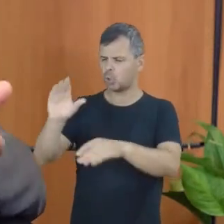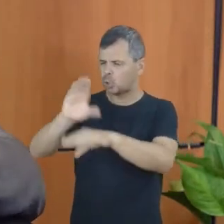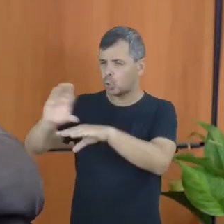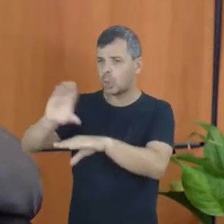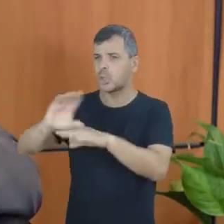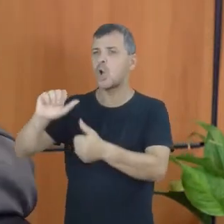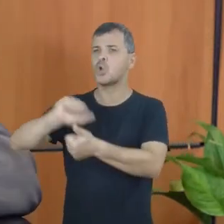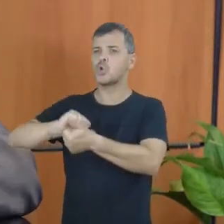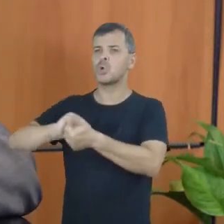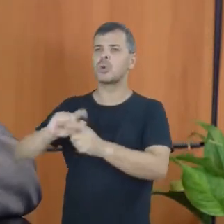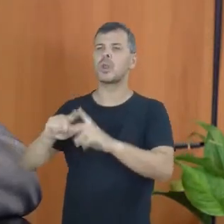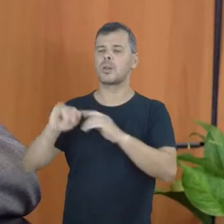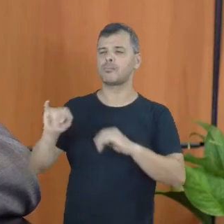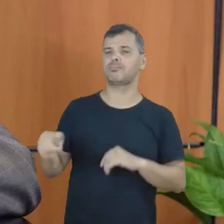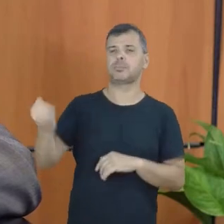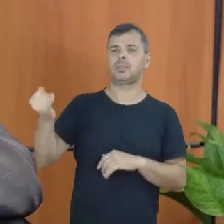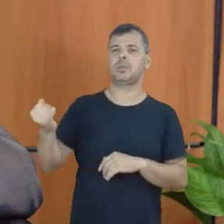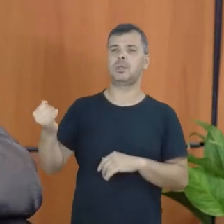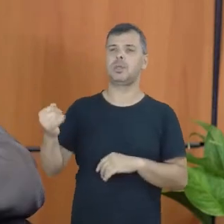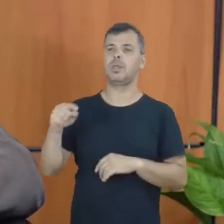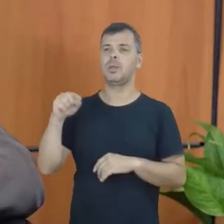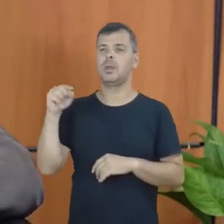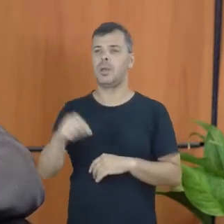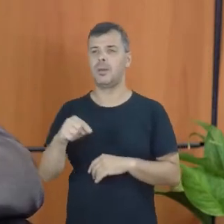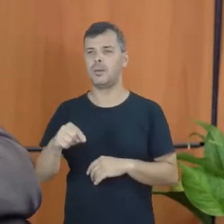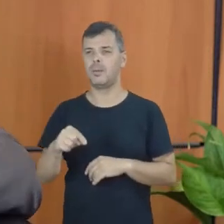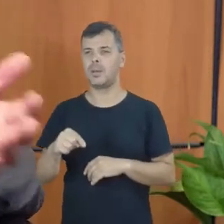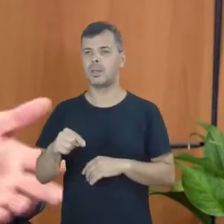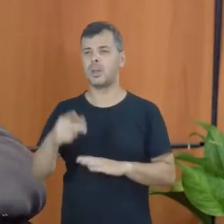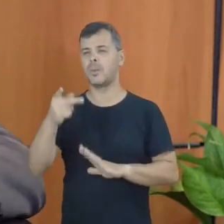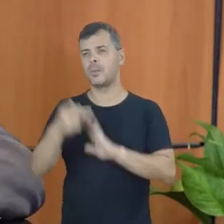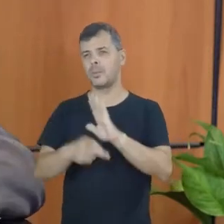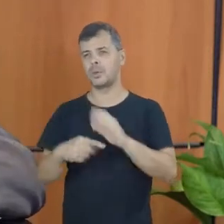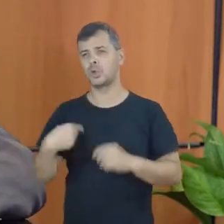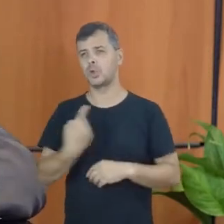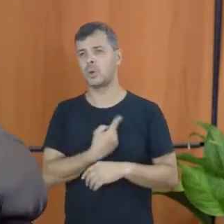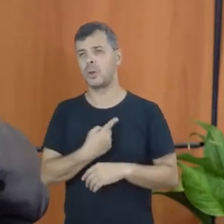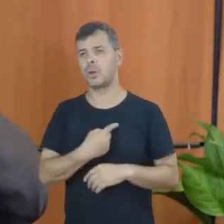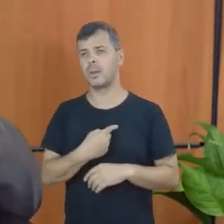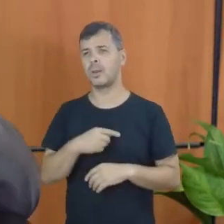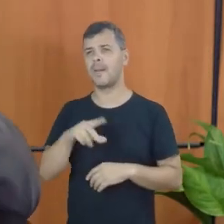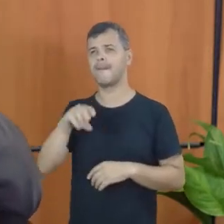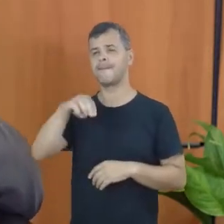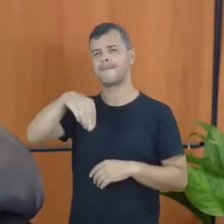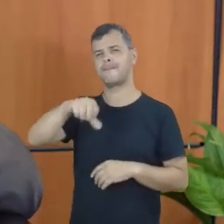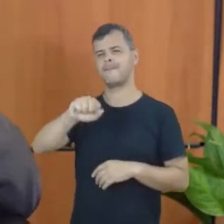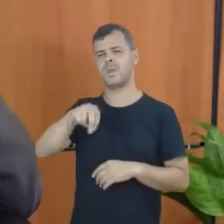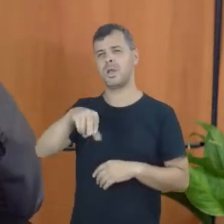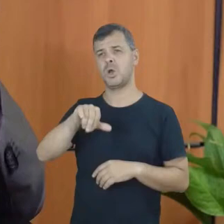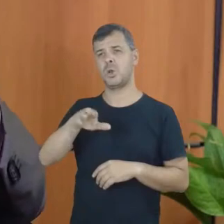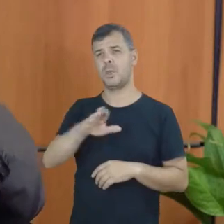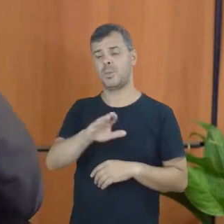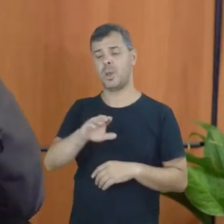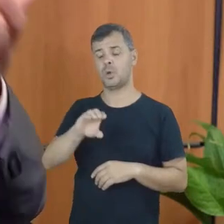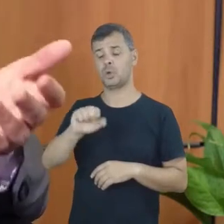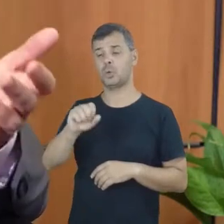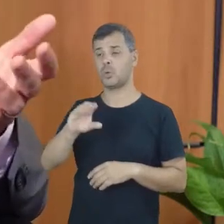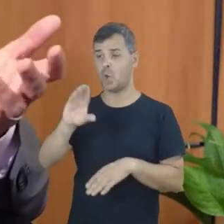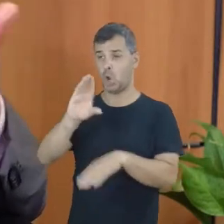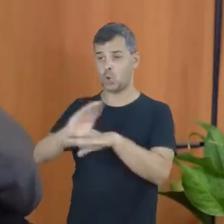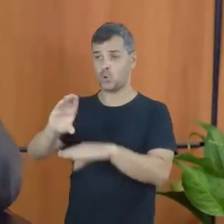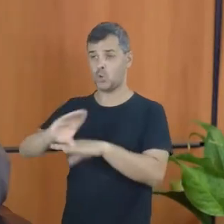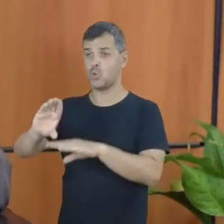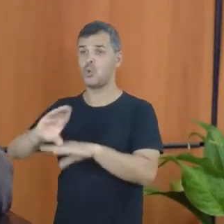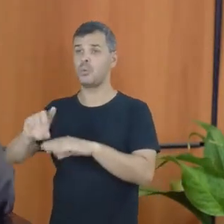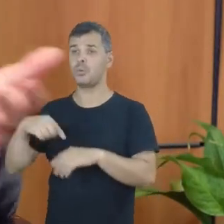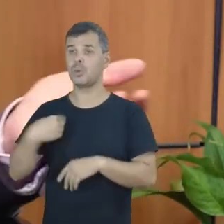capacitação, na qualificação, na oportunidade. Tem o programa que nós chamamos de Manuel Quirino, que é o programa de qualificação e